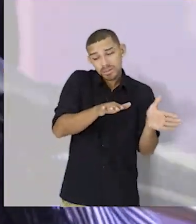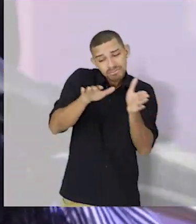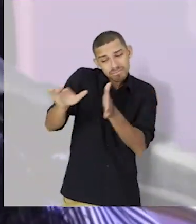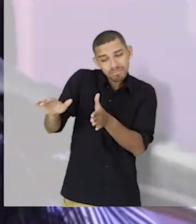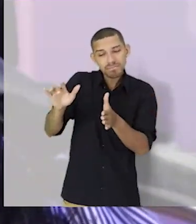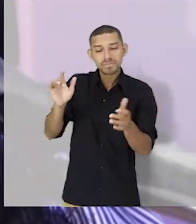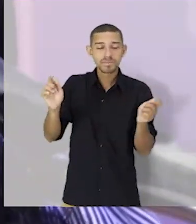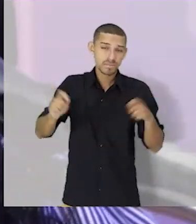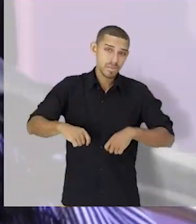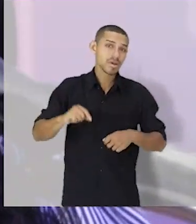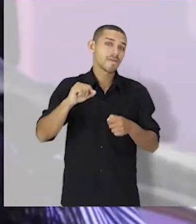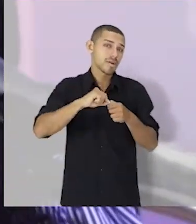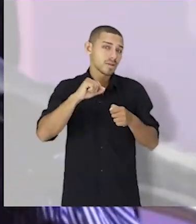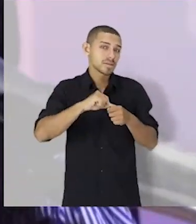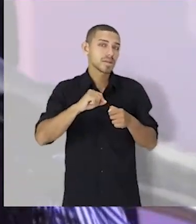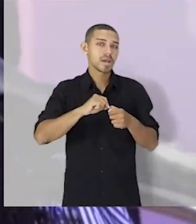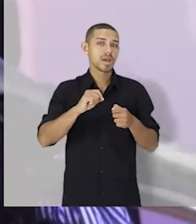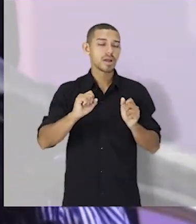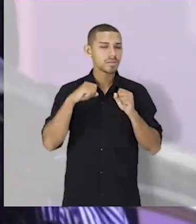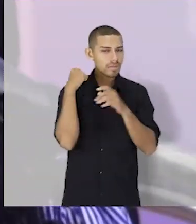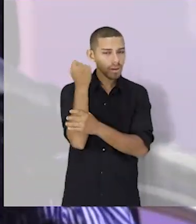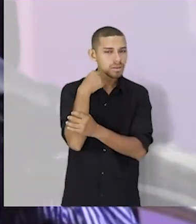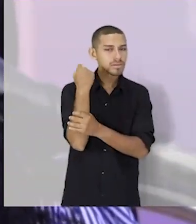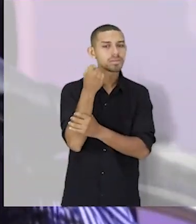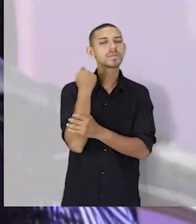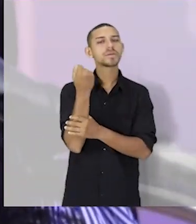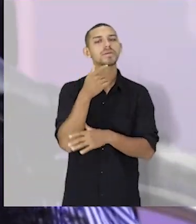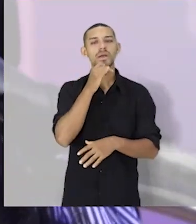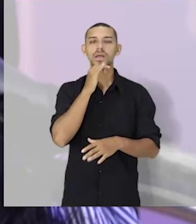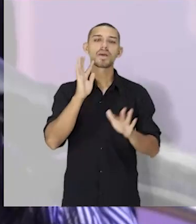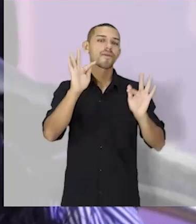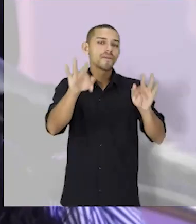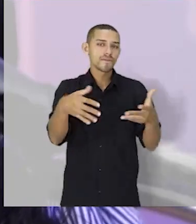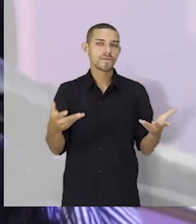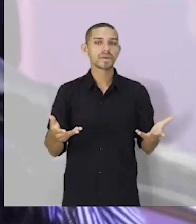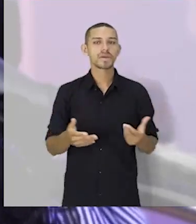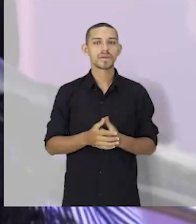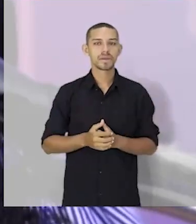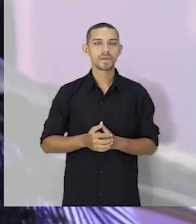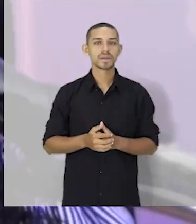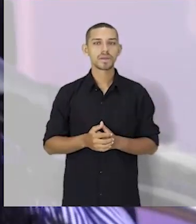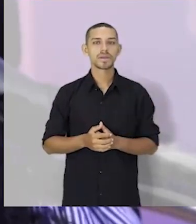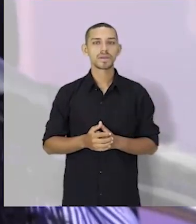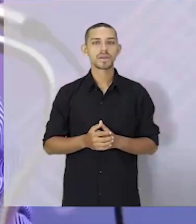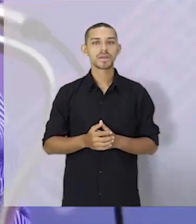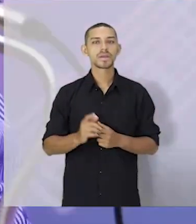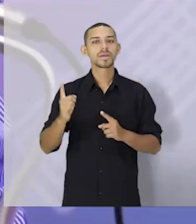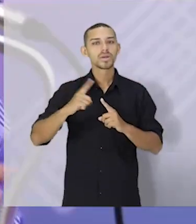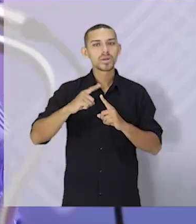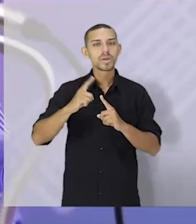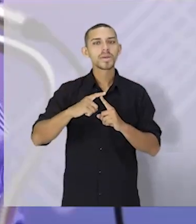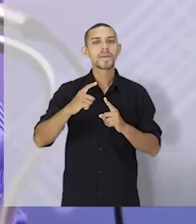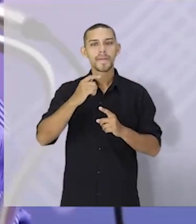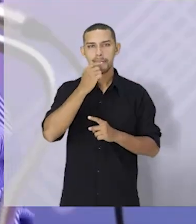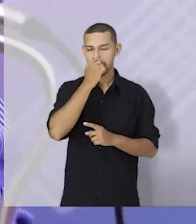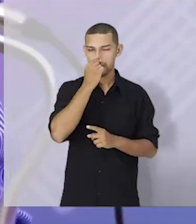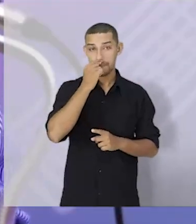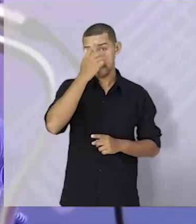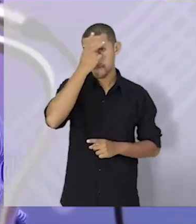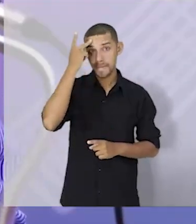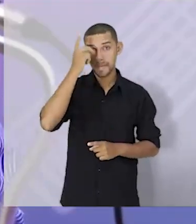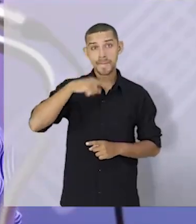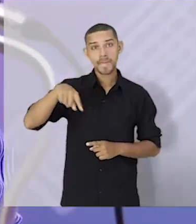mas você pode fazer uma atividade física, uma caminhada, enfim, até para desviar esse tipo de pensamento. E aquela pessoa que